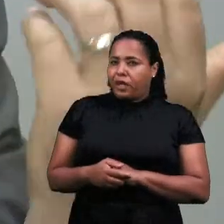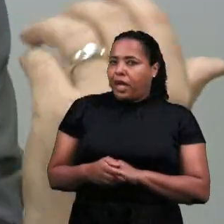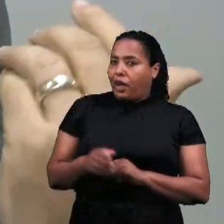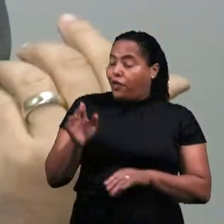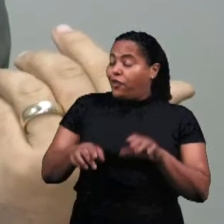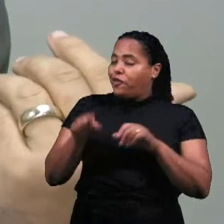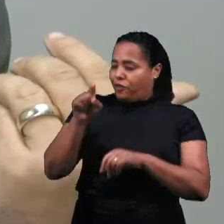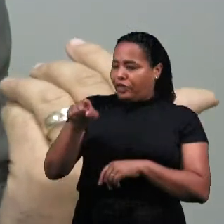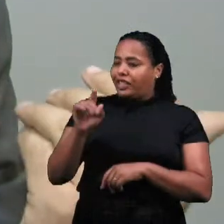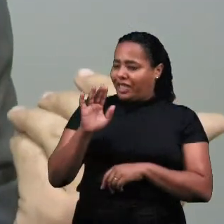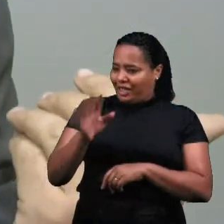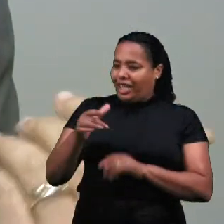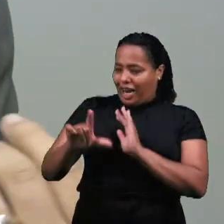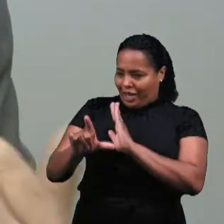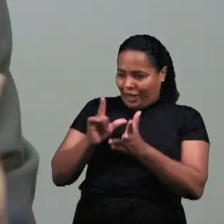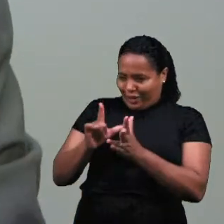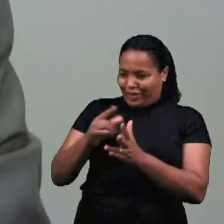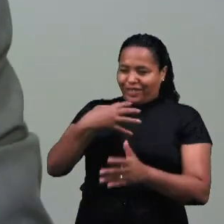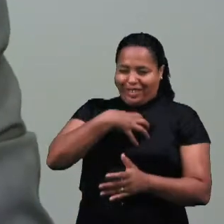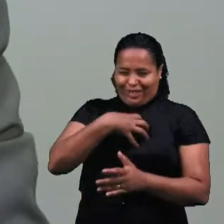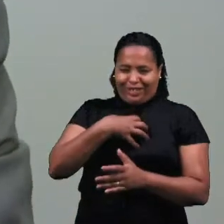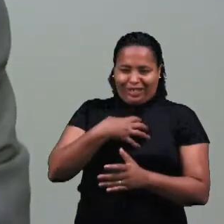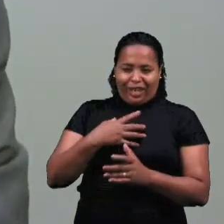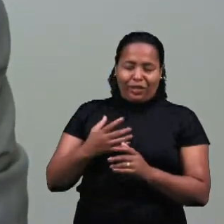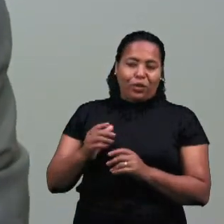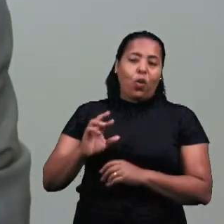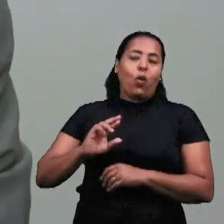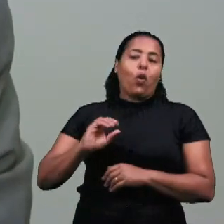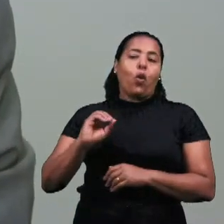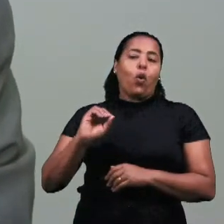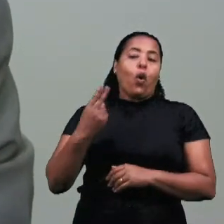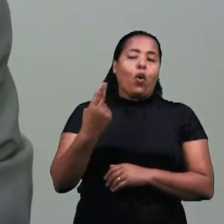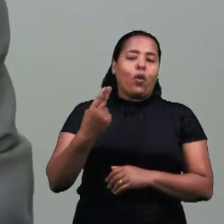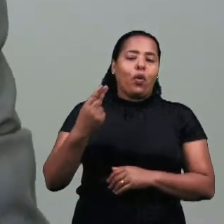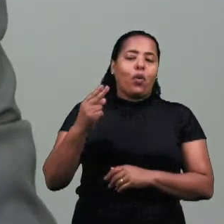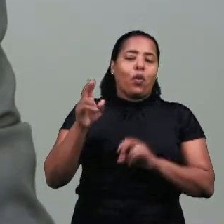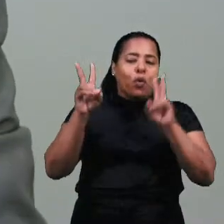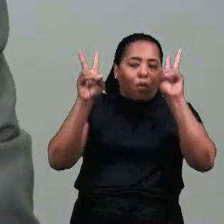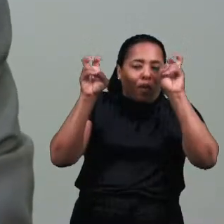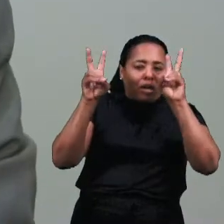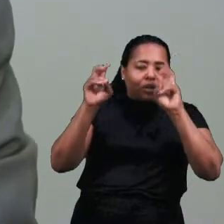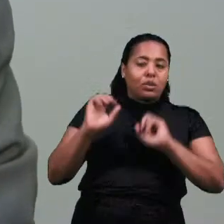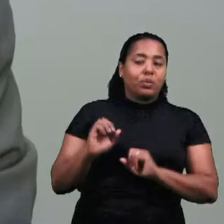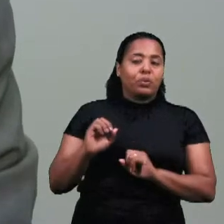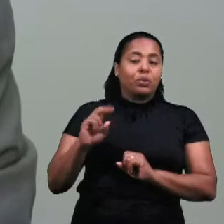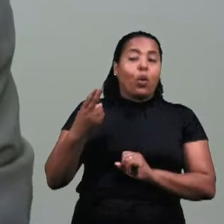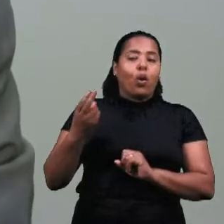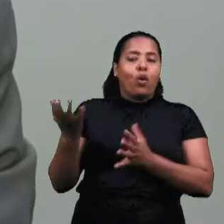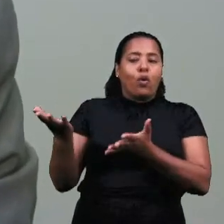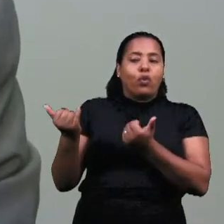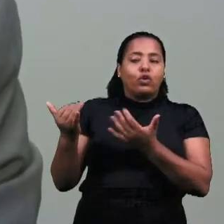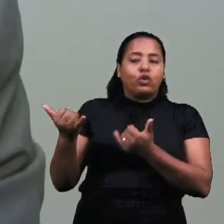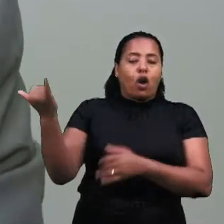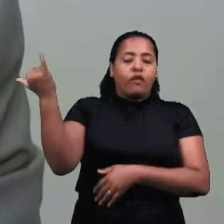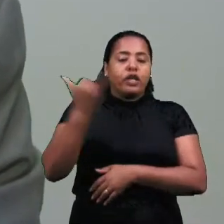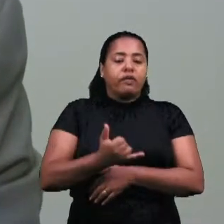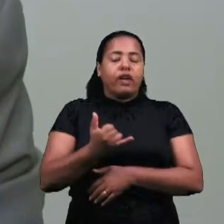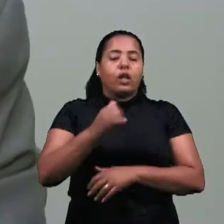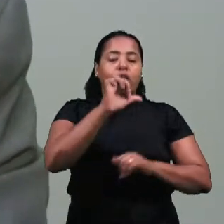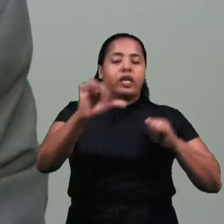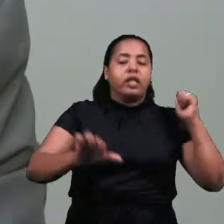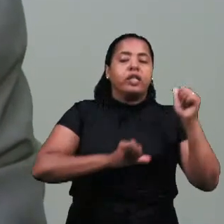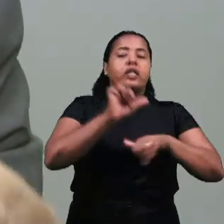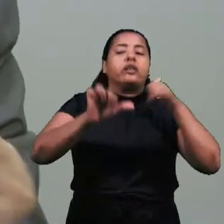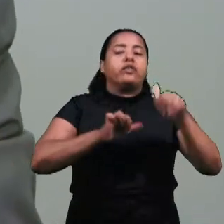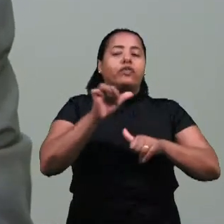o senhor já era assim dessa forma, ou aquele assunto realmente que aquele jovem falou com o senhor que aguçou o senhor? Ou isso